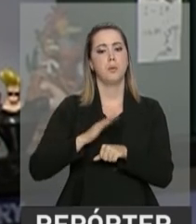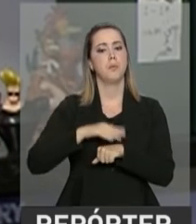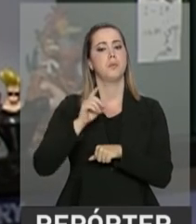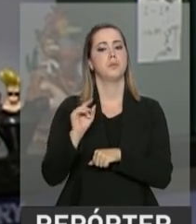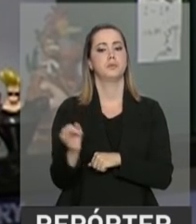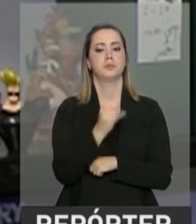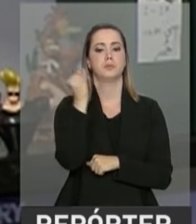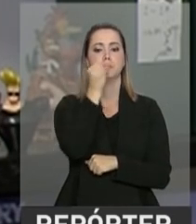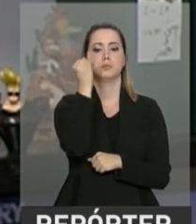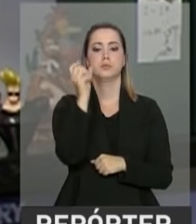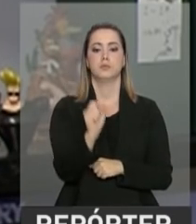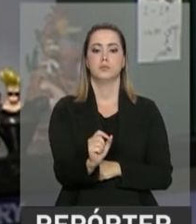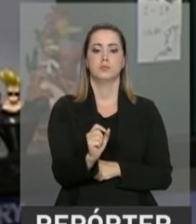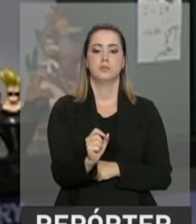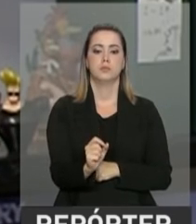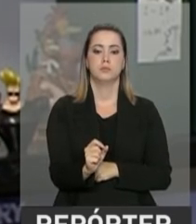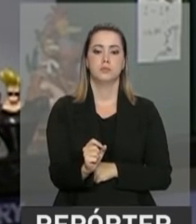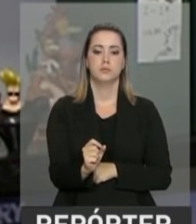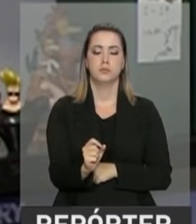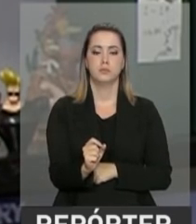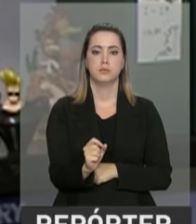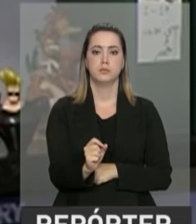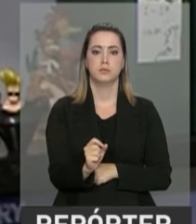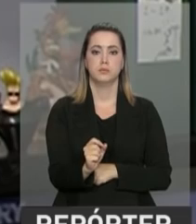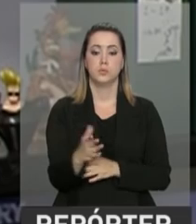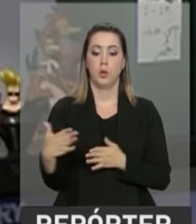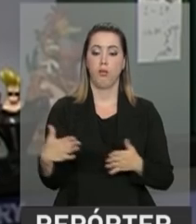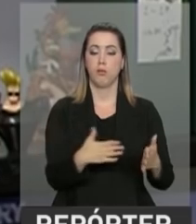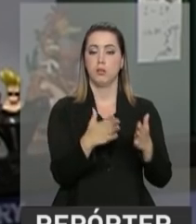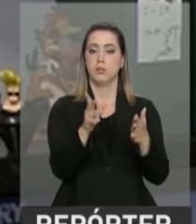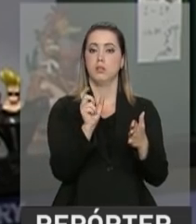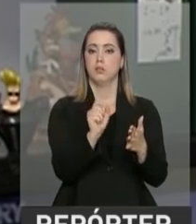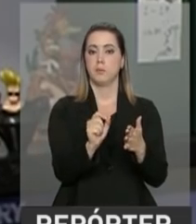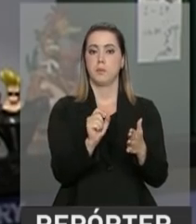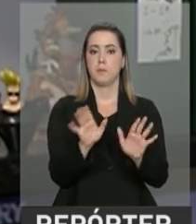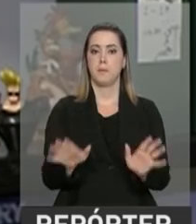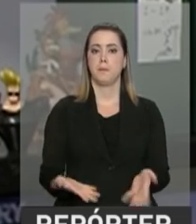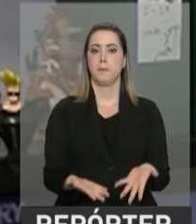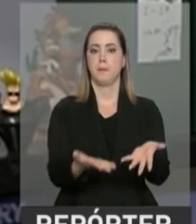importantes eh meios de de de produção da indústria criativa